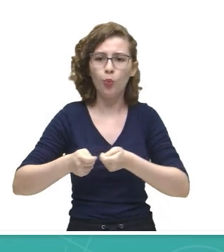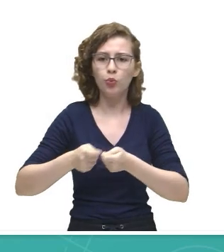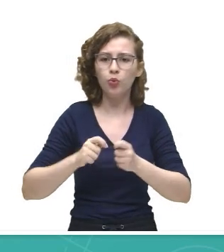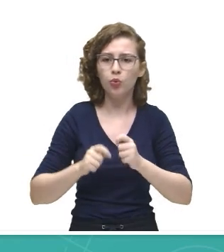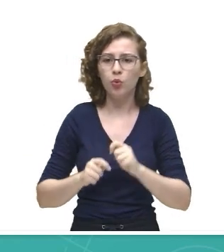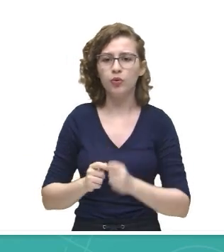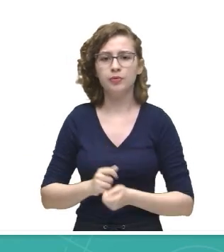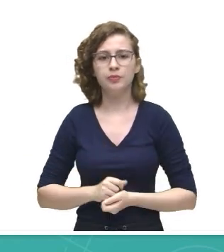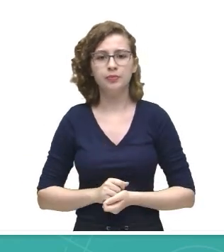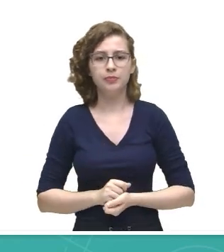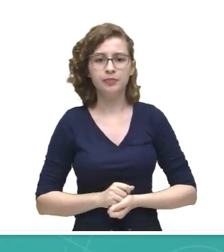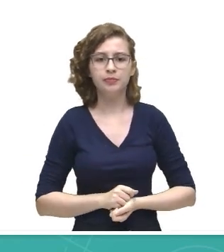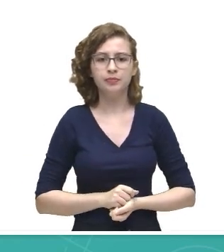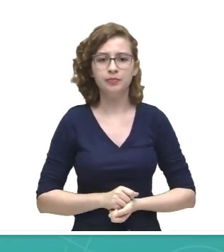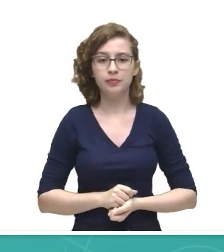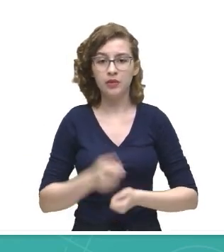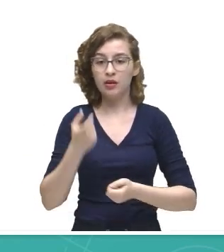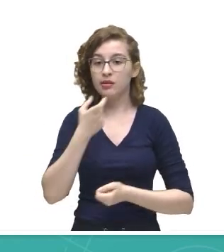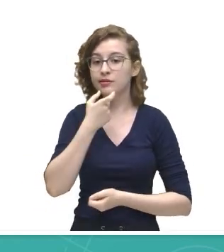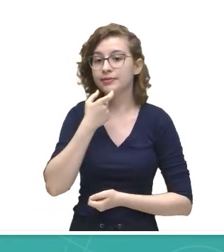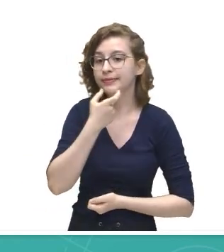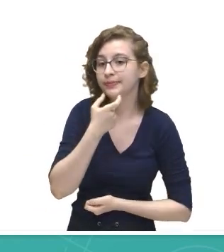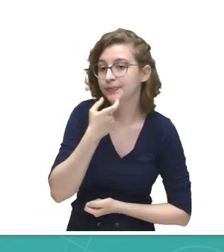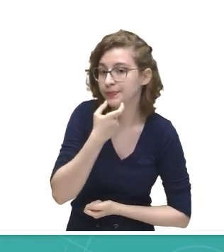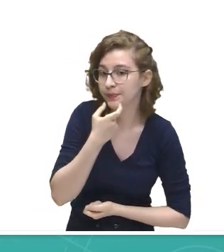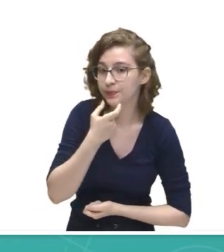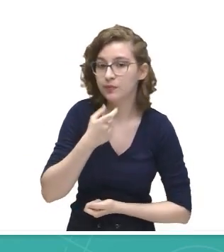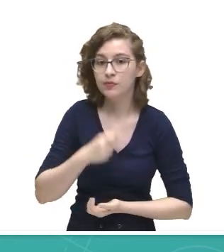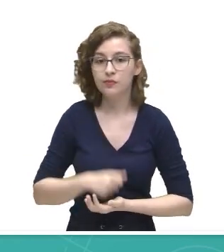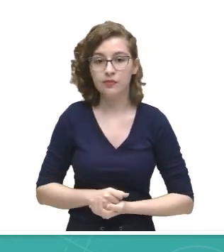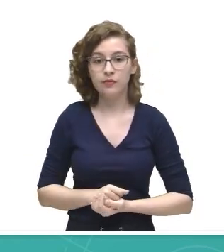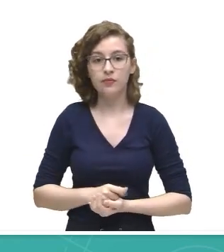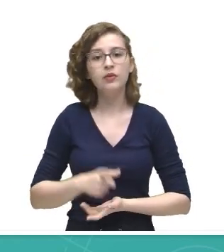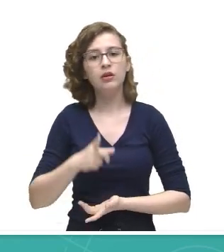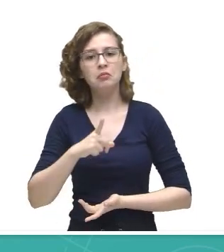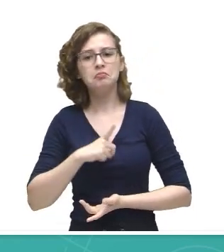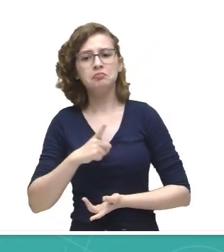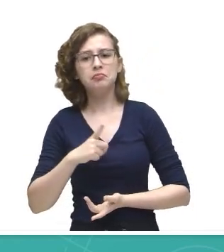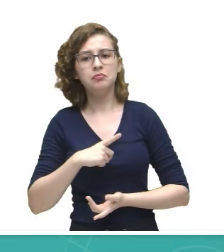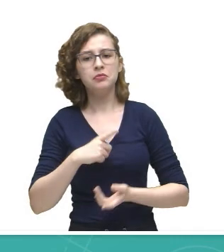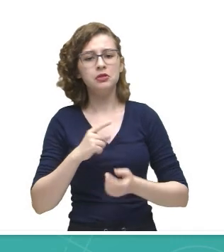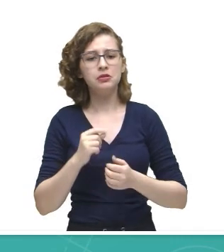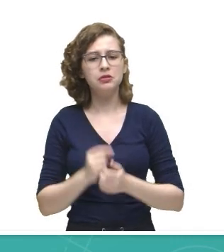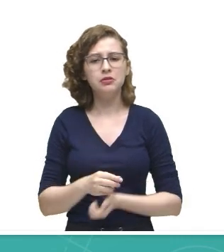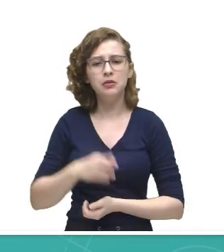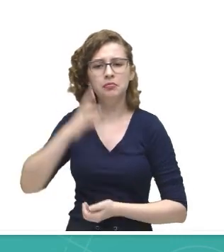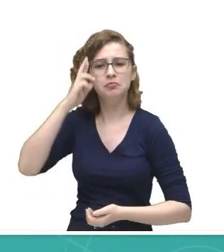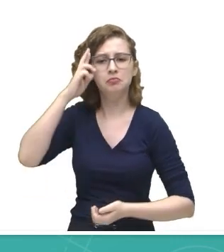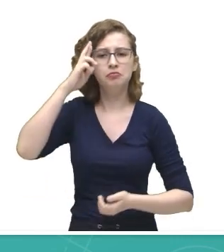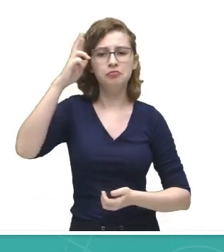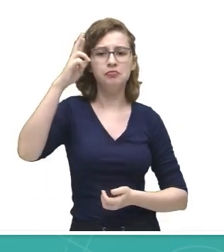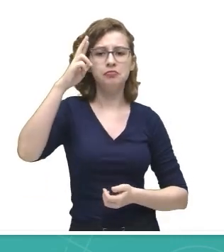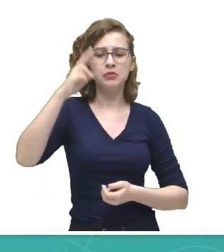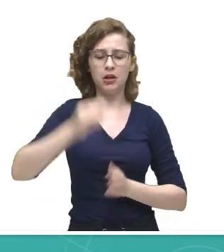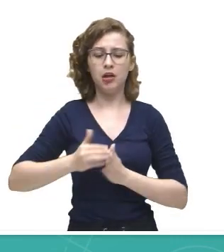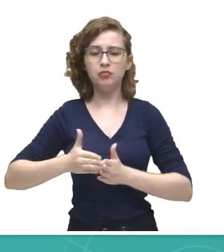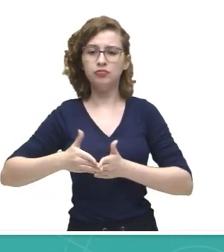aí que a Inglaterra ela vai ter ali uma liderança nesse transporte